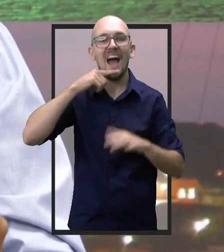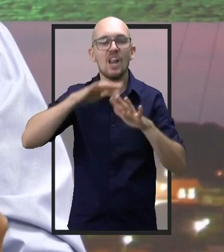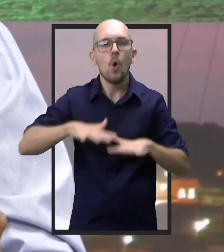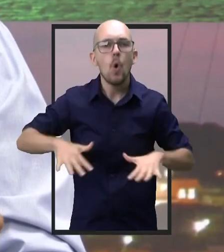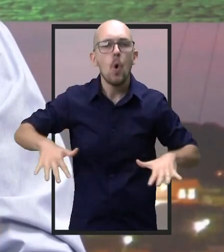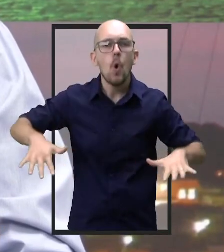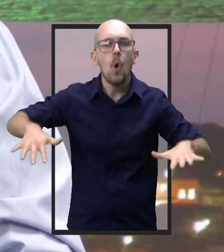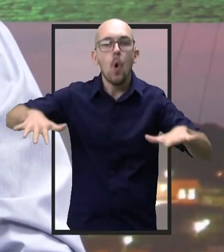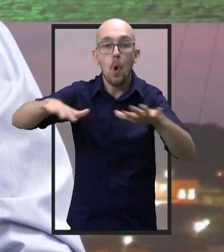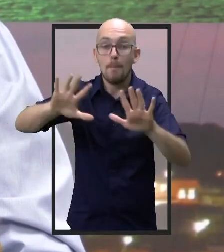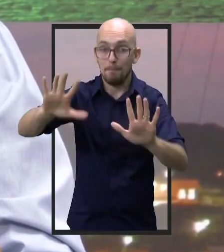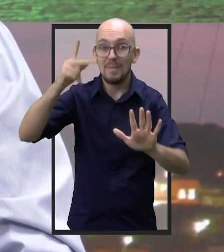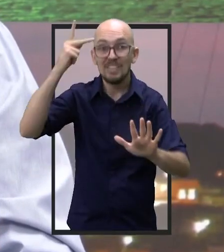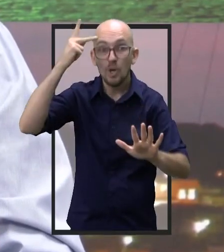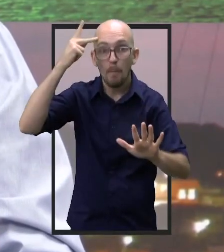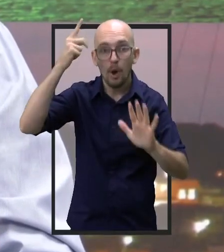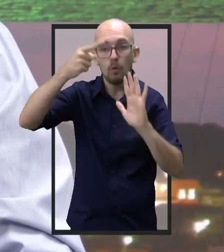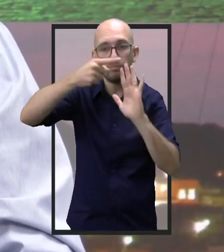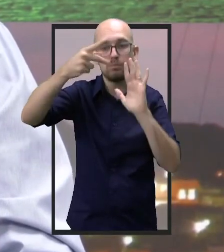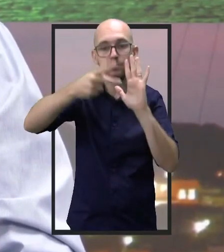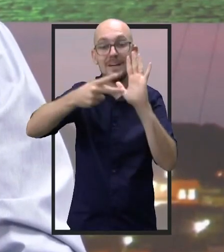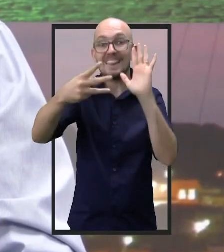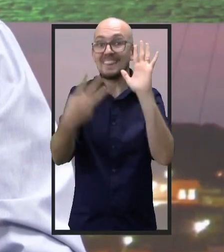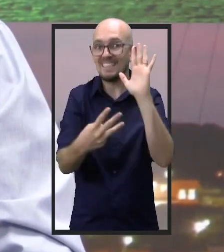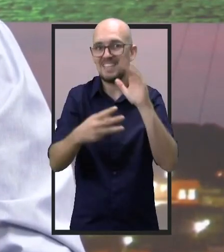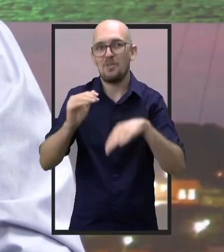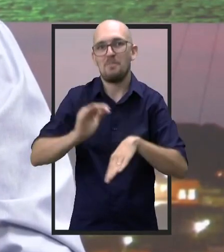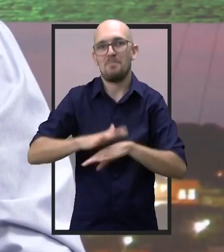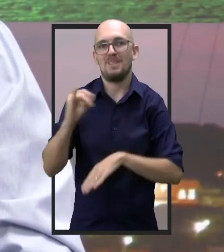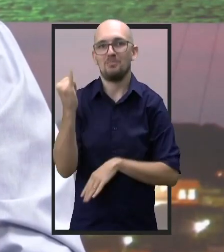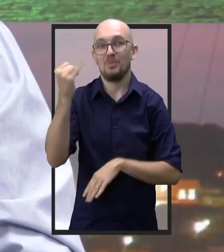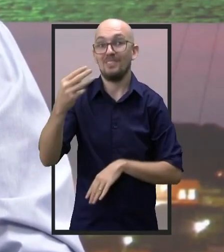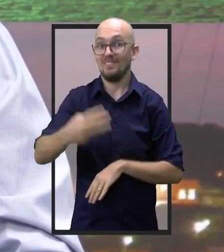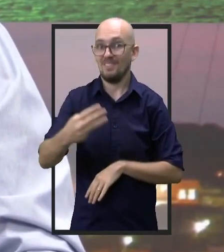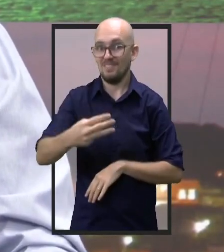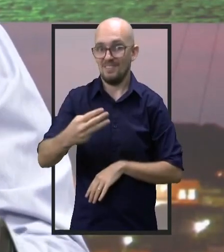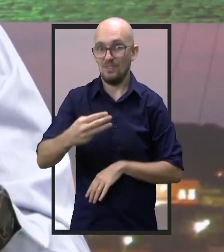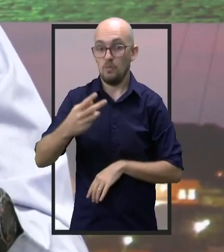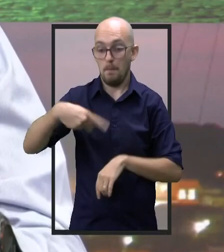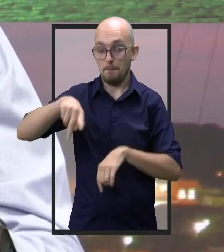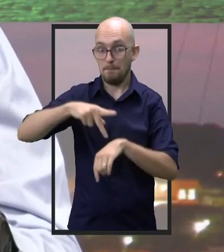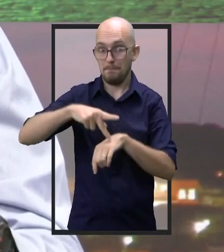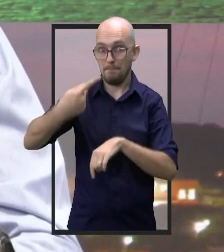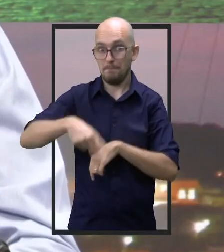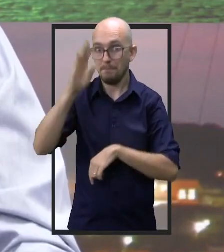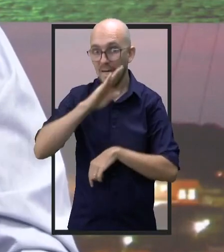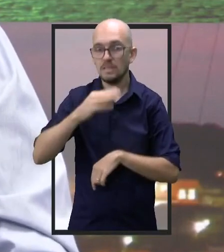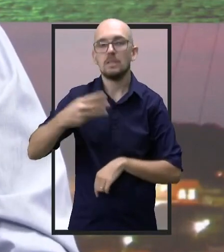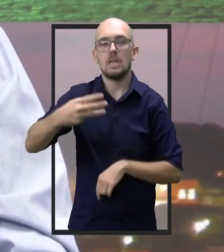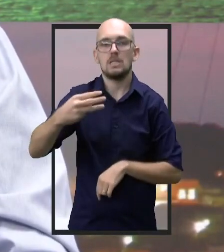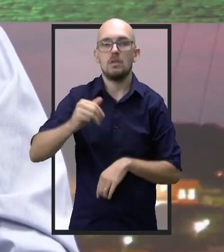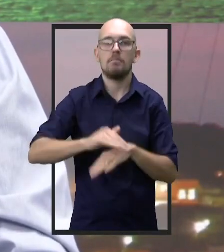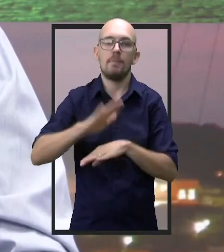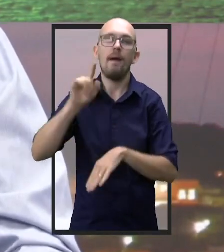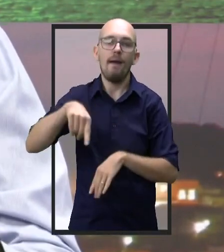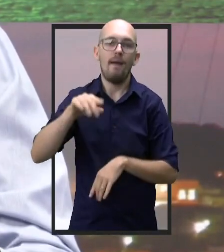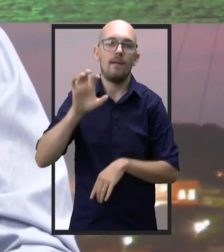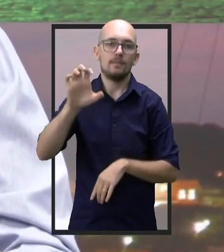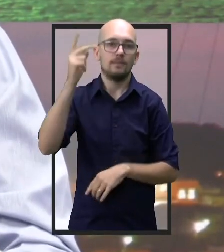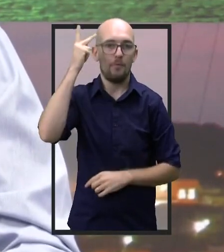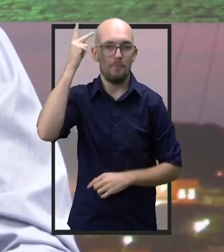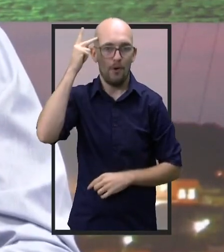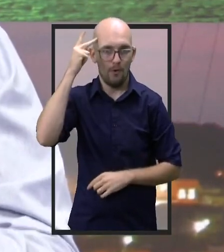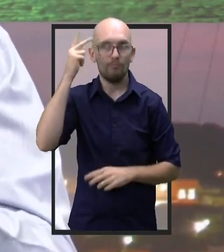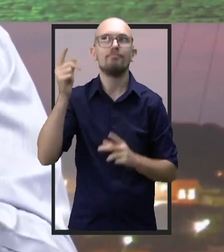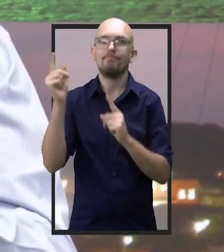é o 3º mais importante estado produtor de café do país. E é uma importante pauta de exportação. São